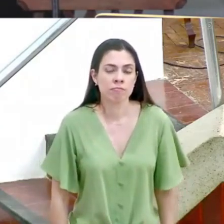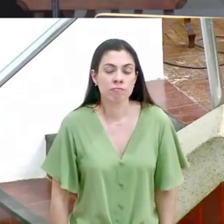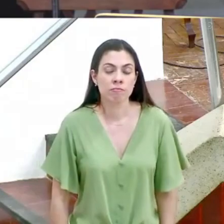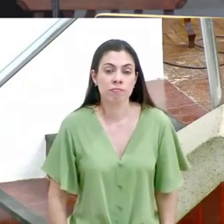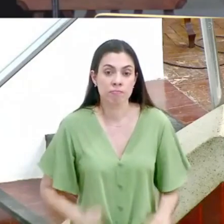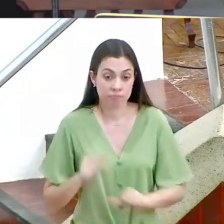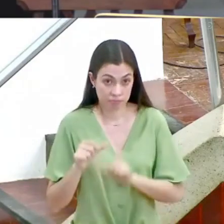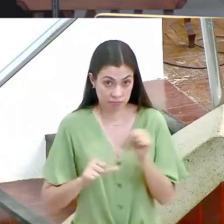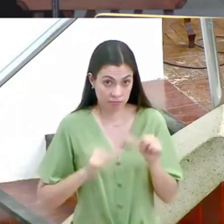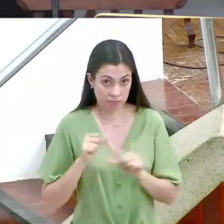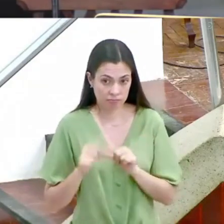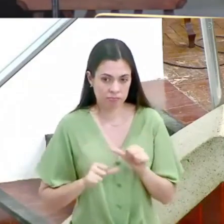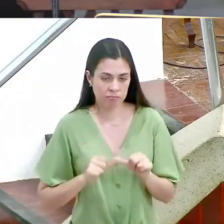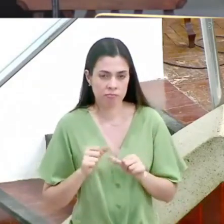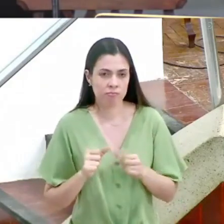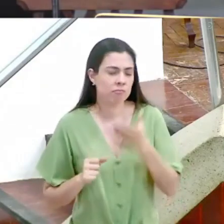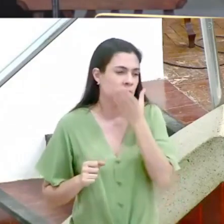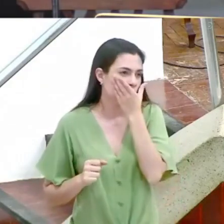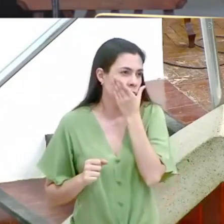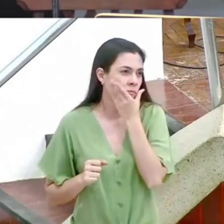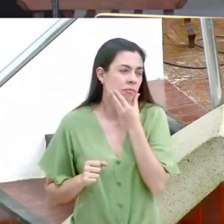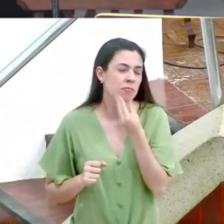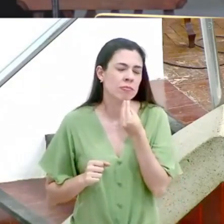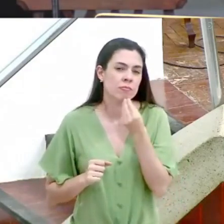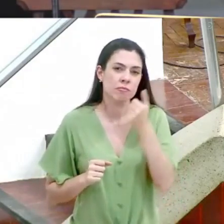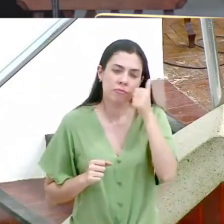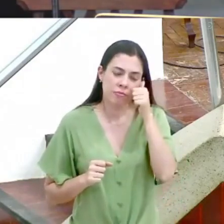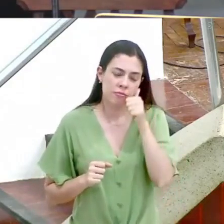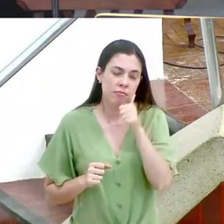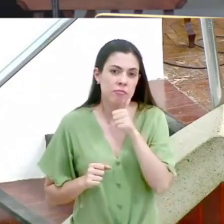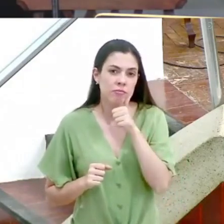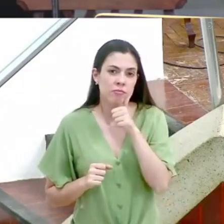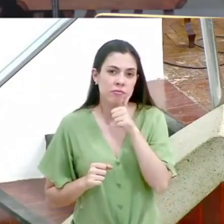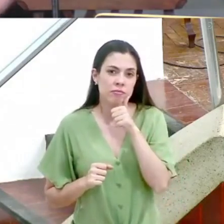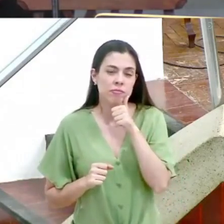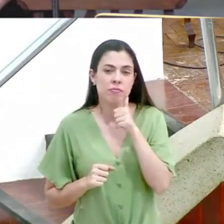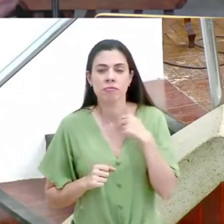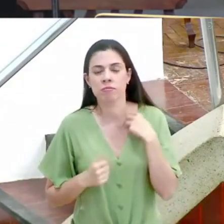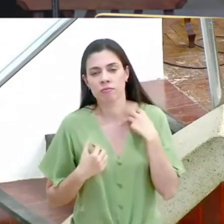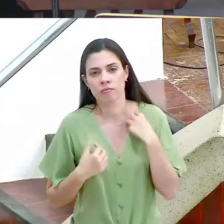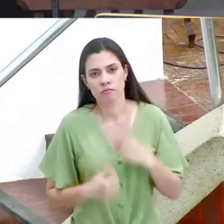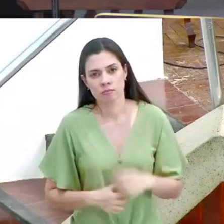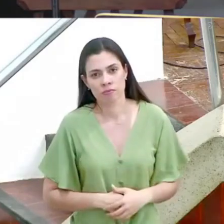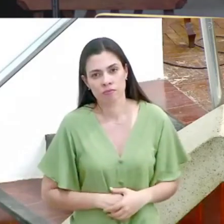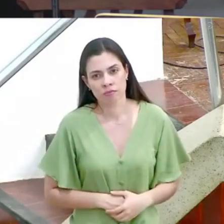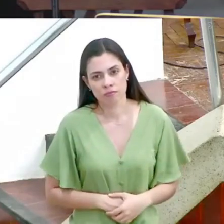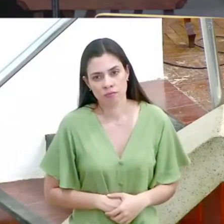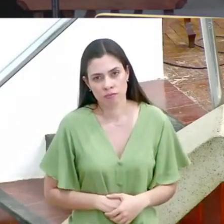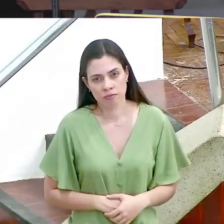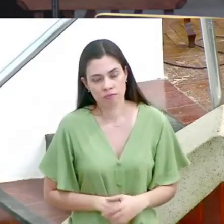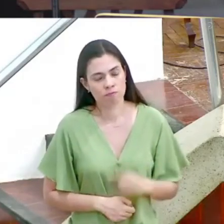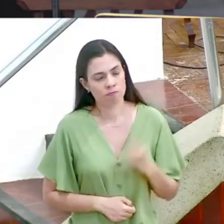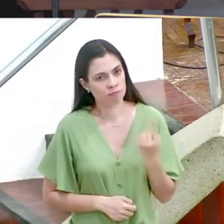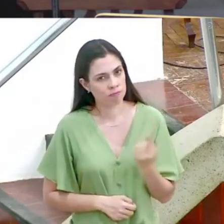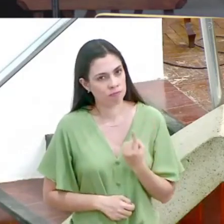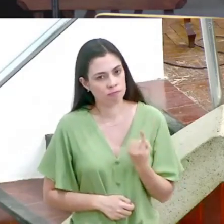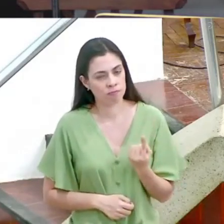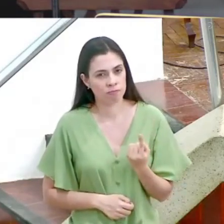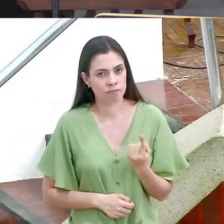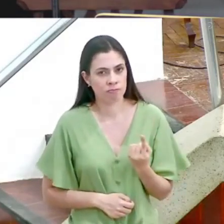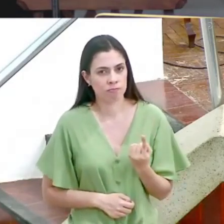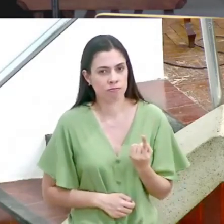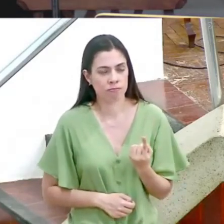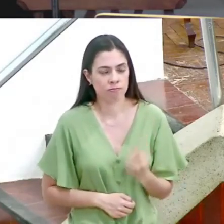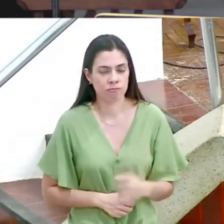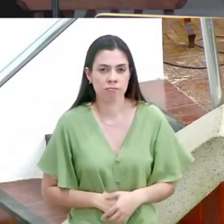mulheres e que tem transformado homens e mulheres ao longo dos séculos a única